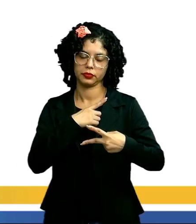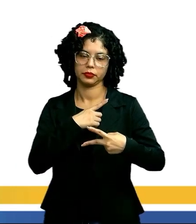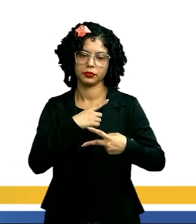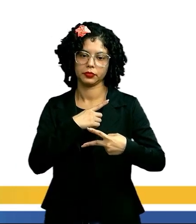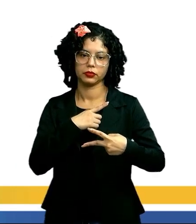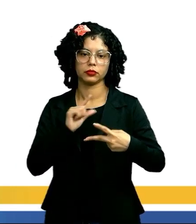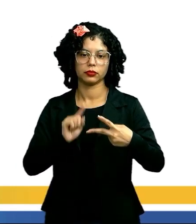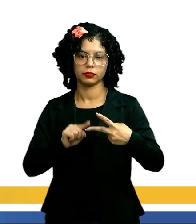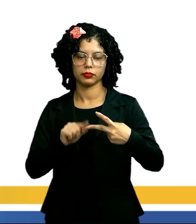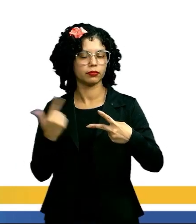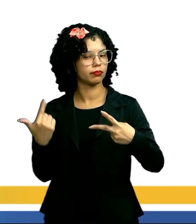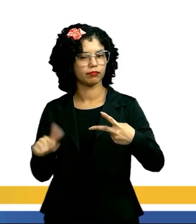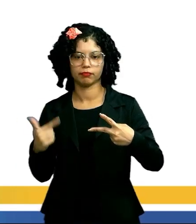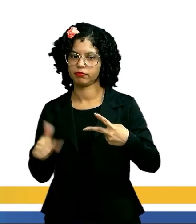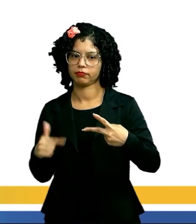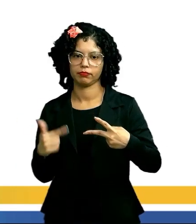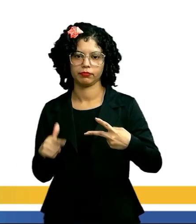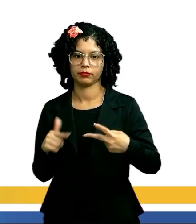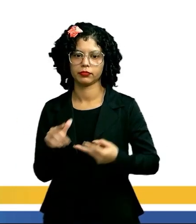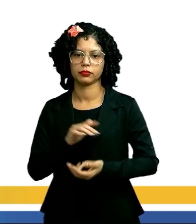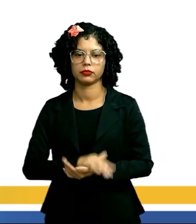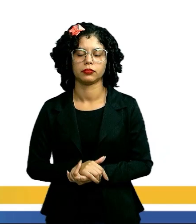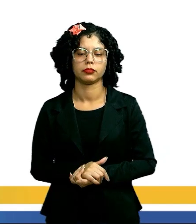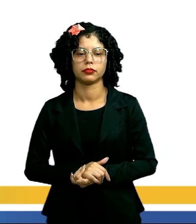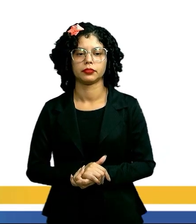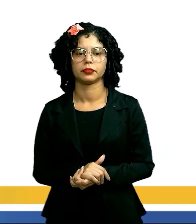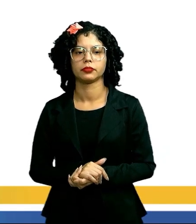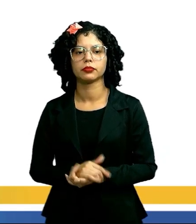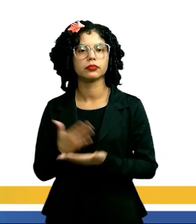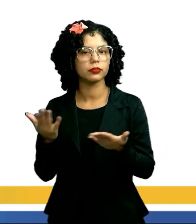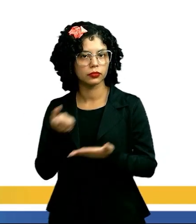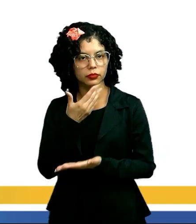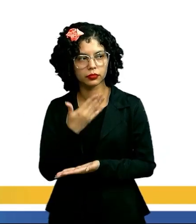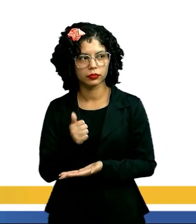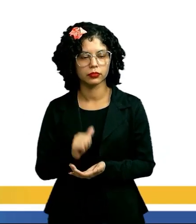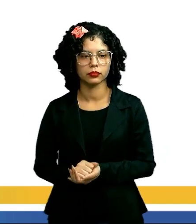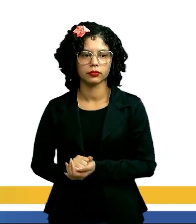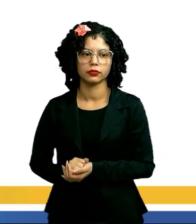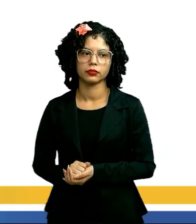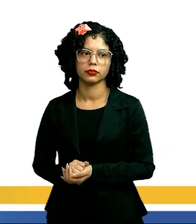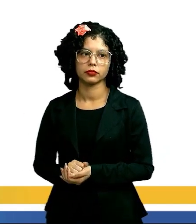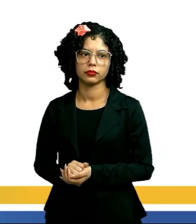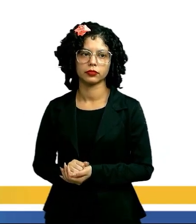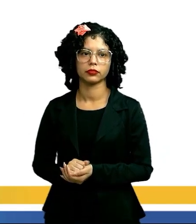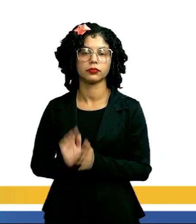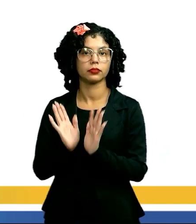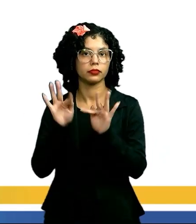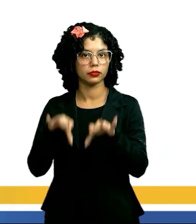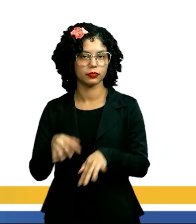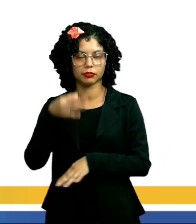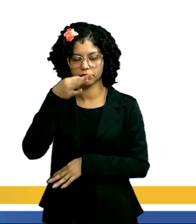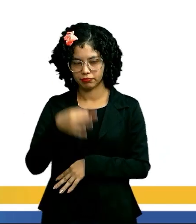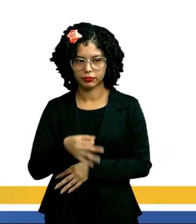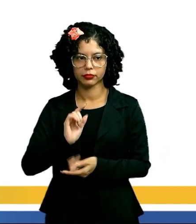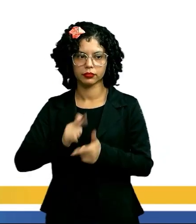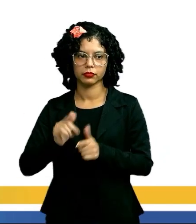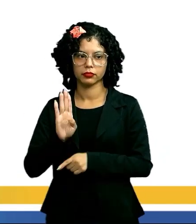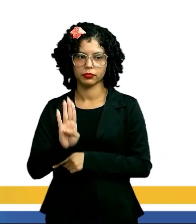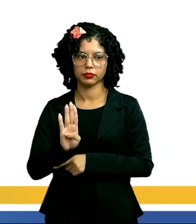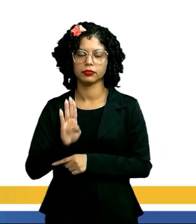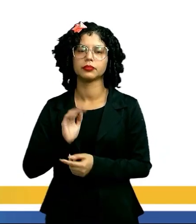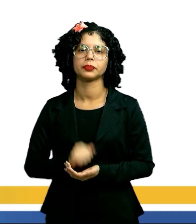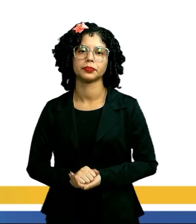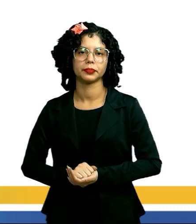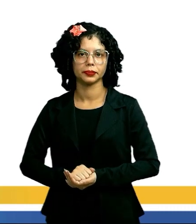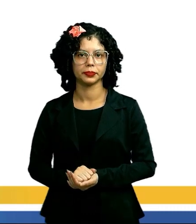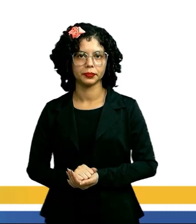na ampicilina, mas não temos na oxitetraciclina. Tudo bem? Então, nosso gabarito confirmadíssimo. Letra B,